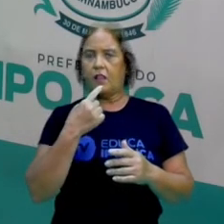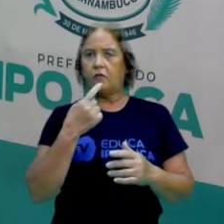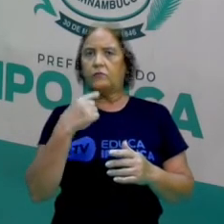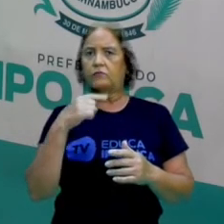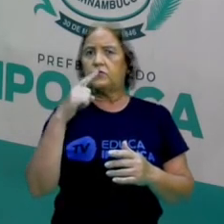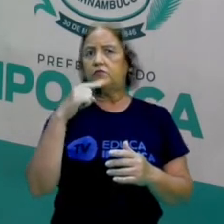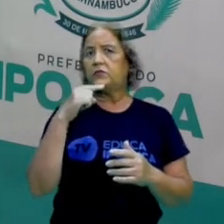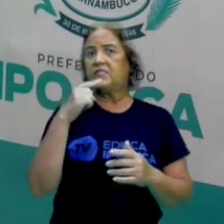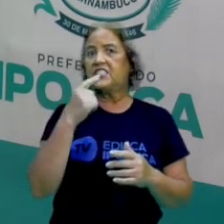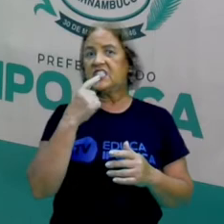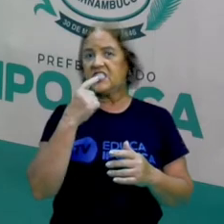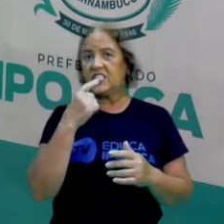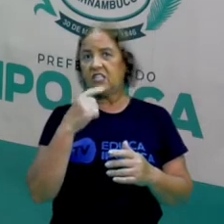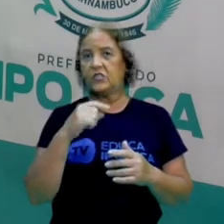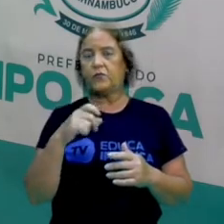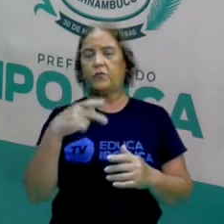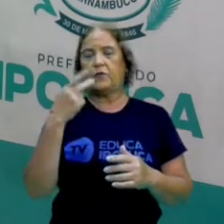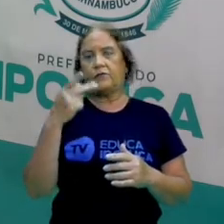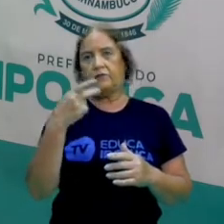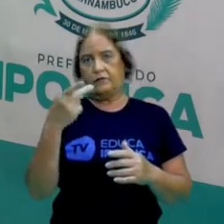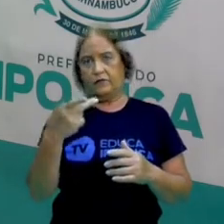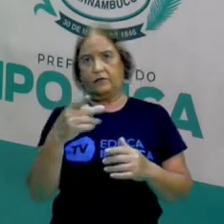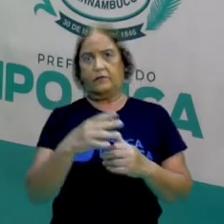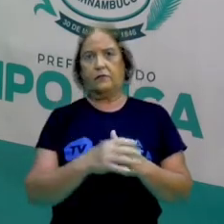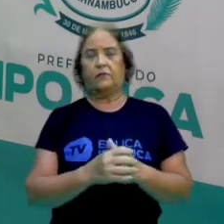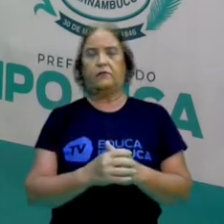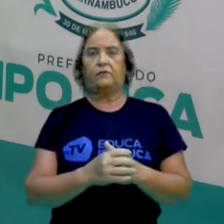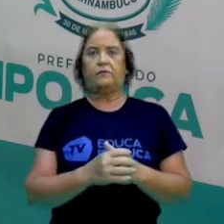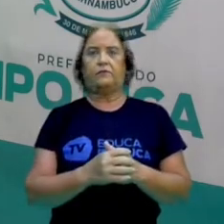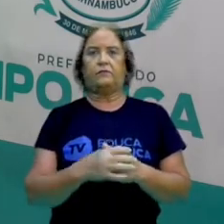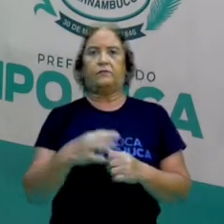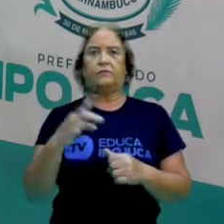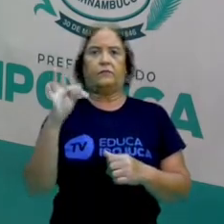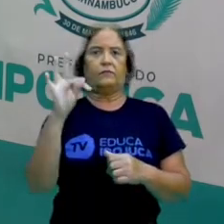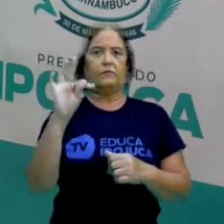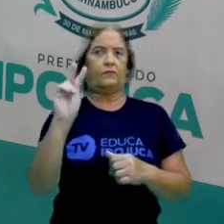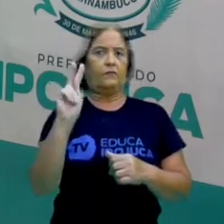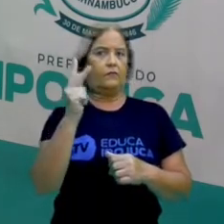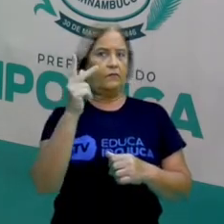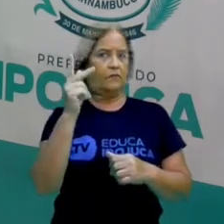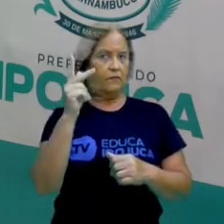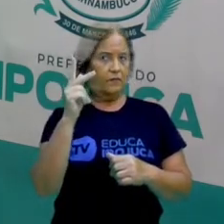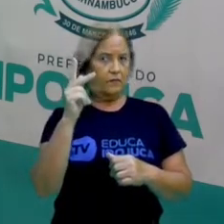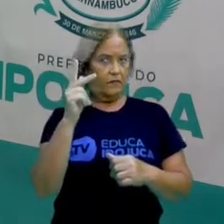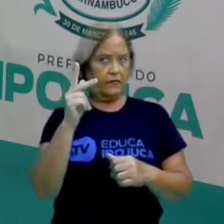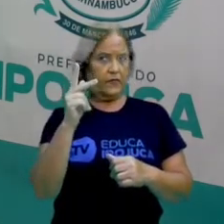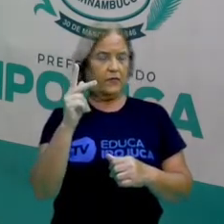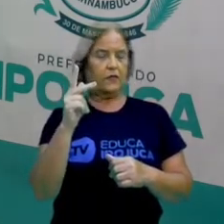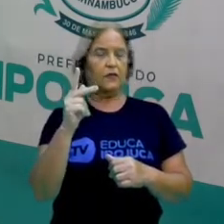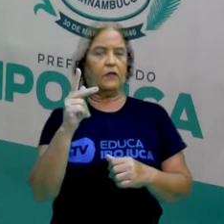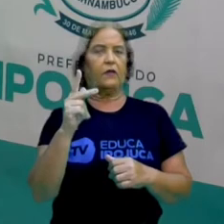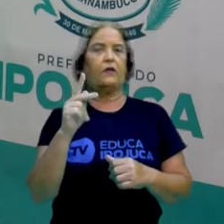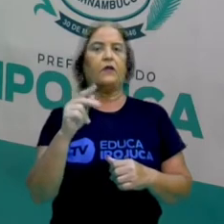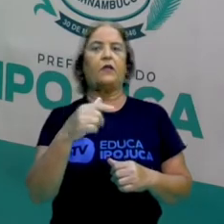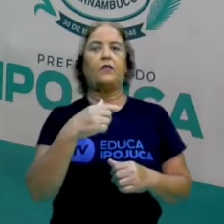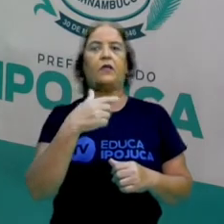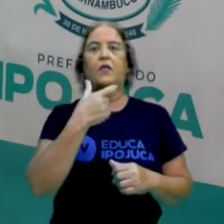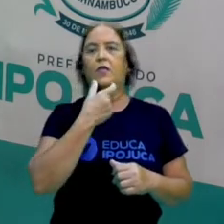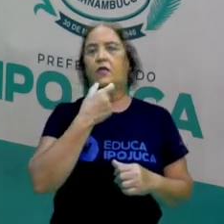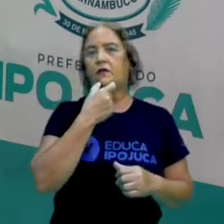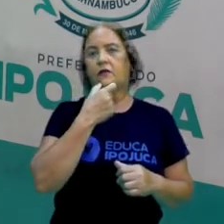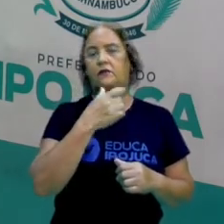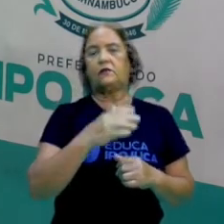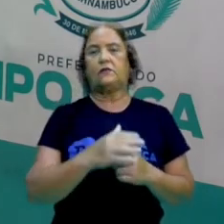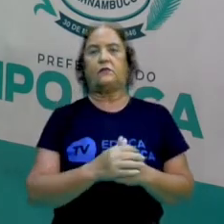Para pronunciar o TH em inglês. Foi nossa primeira aula, aula de fonética. Não esqueçam disso. Então, o they,